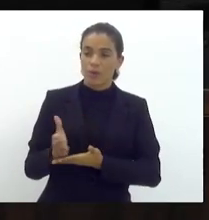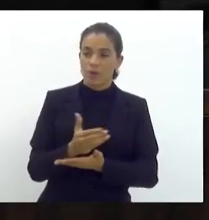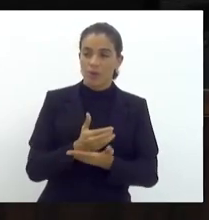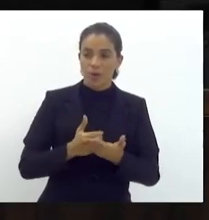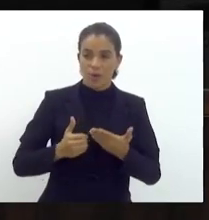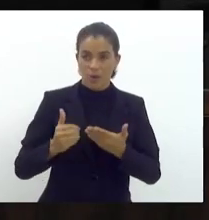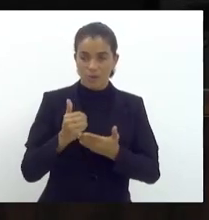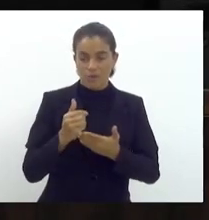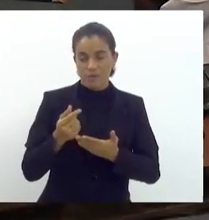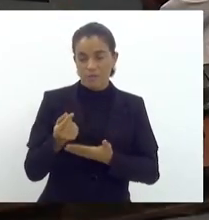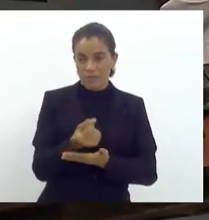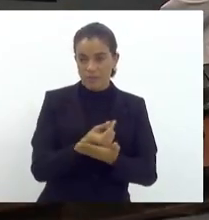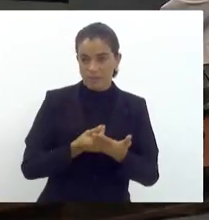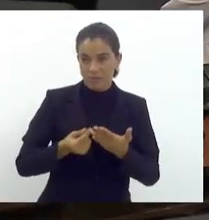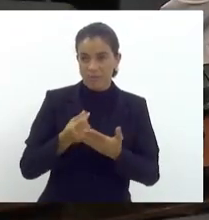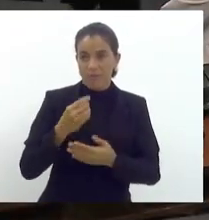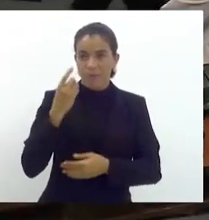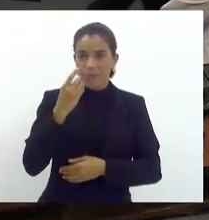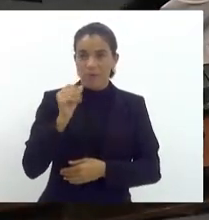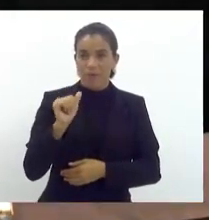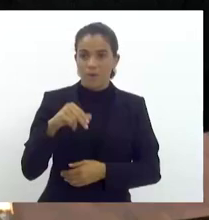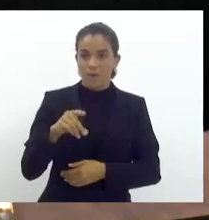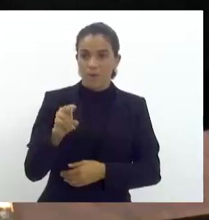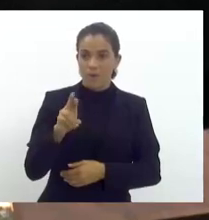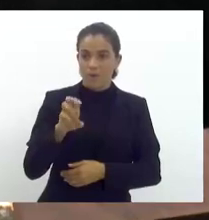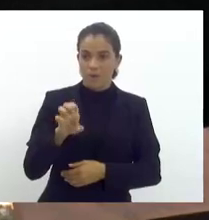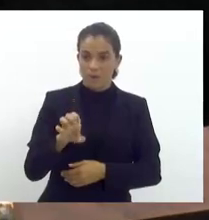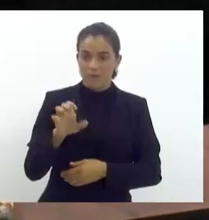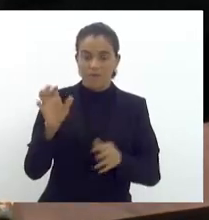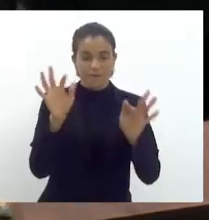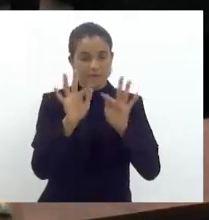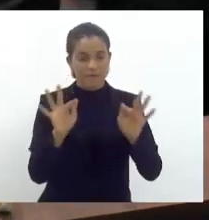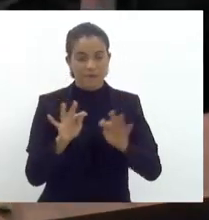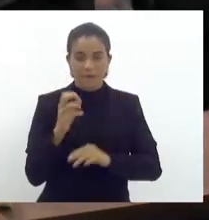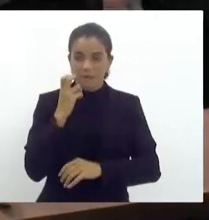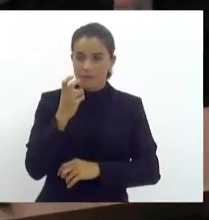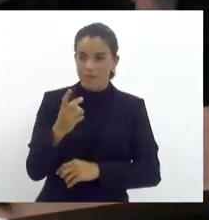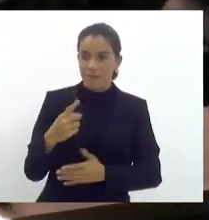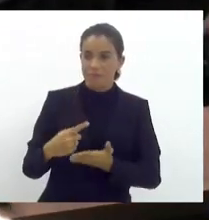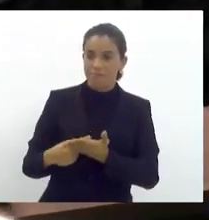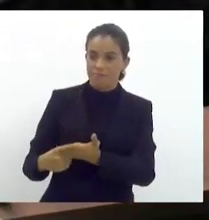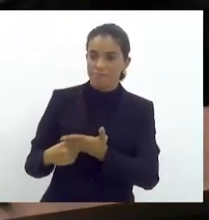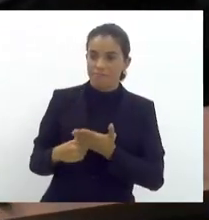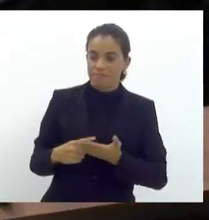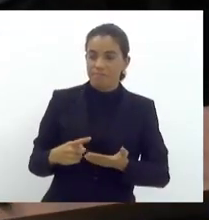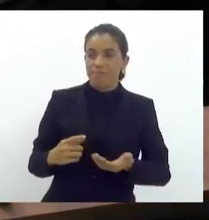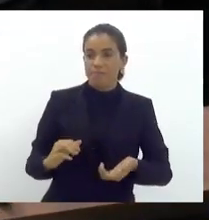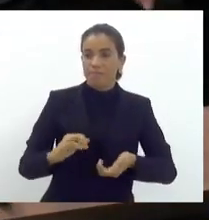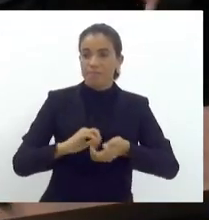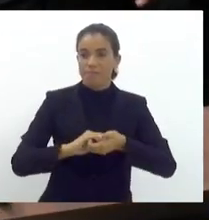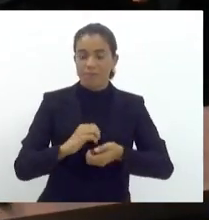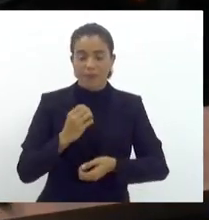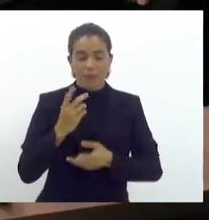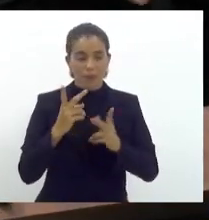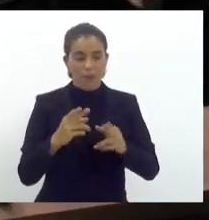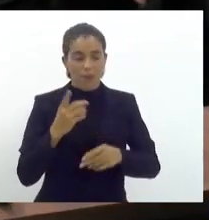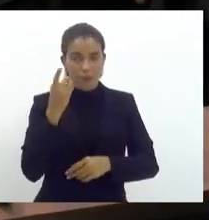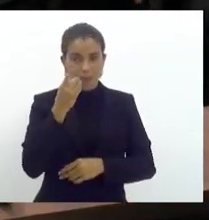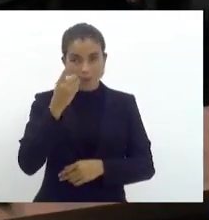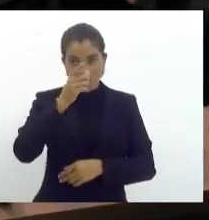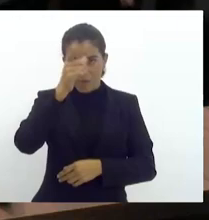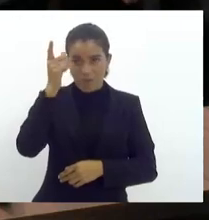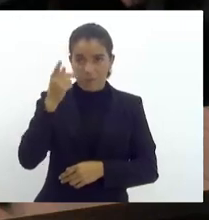Presidente Deputado André Corrêa Presidente feliz de ver o acordo né como Deputado Luiz Paulo aqui lembrou